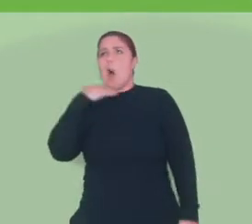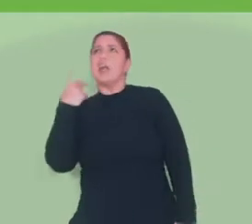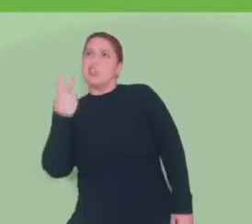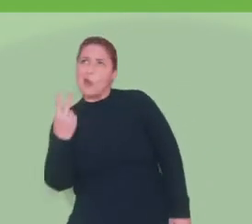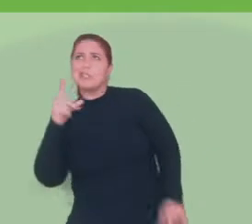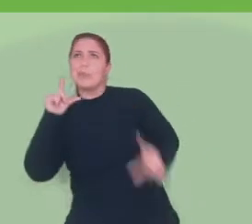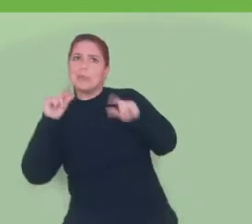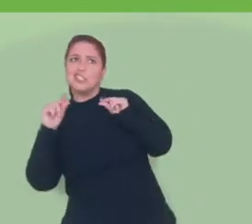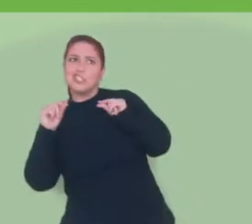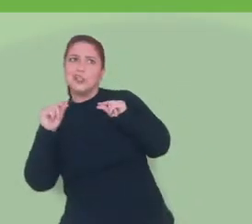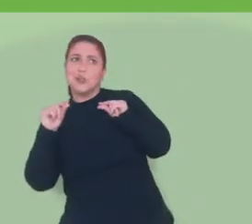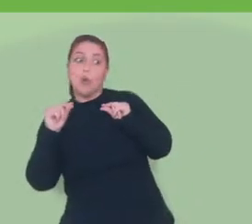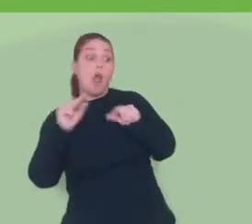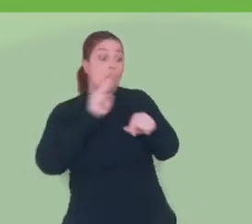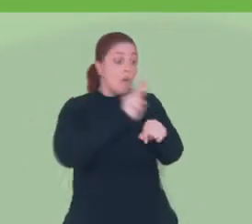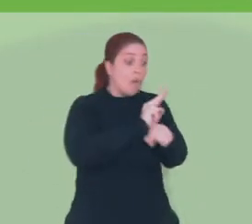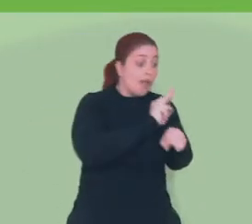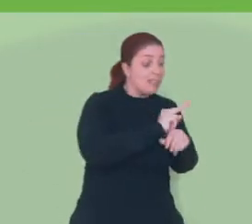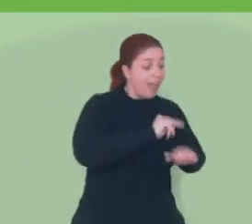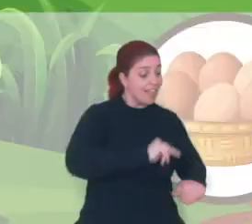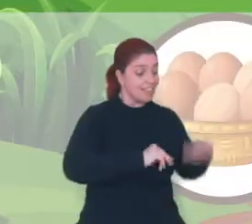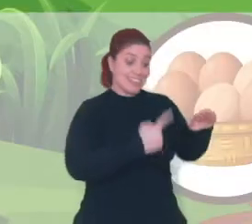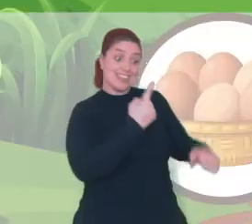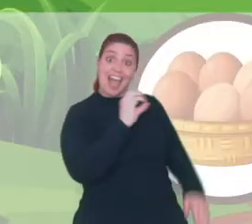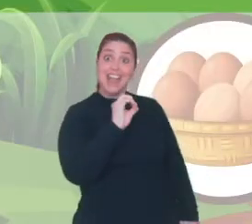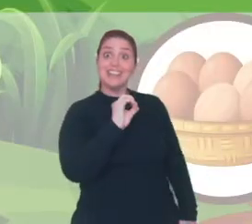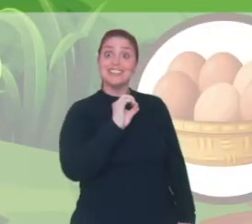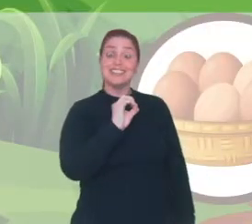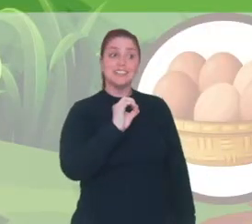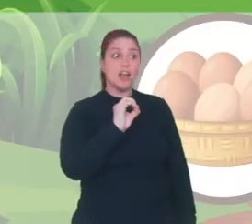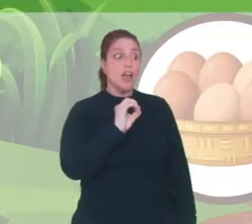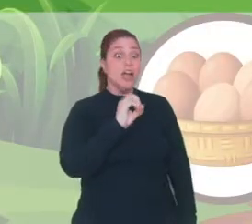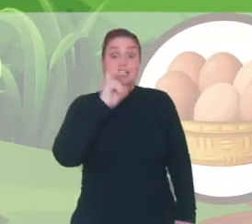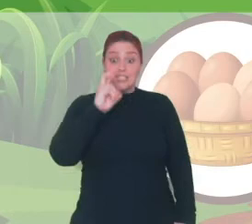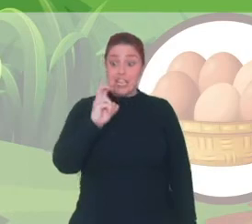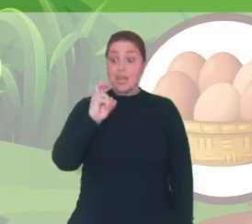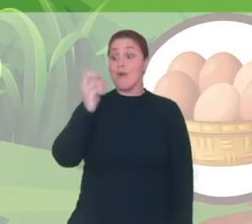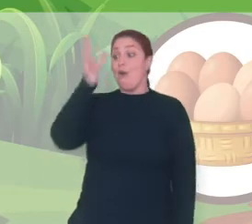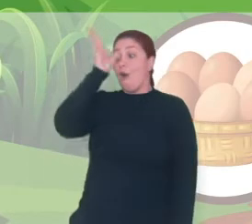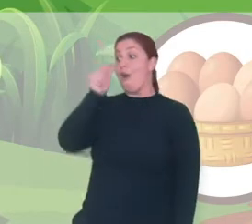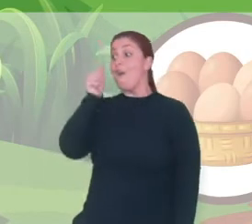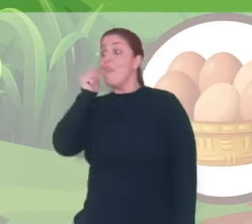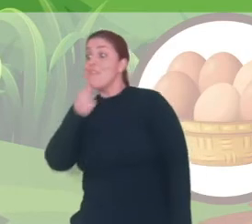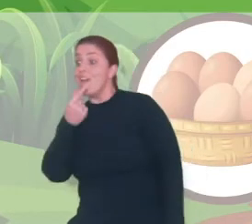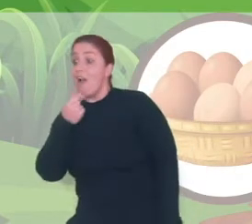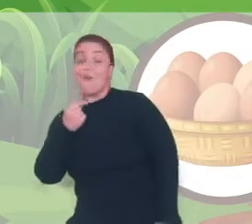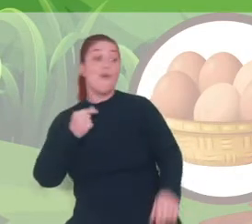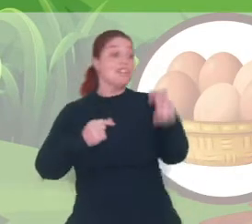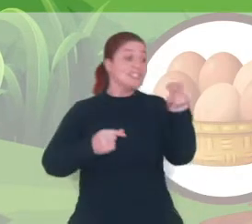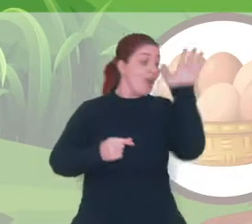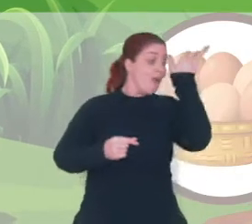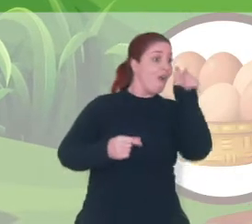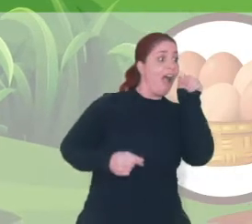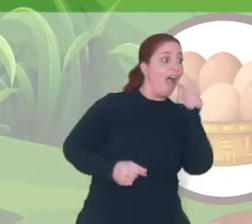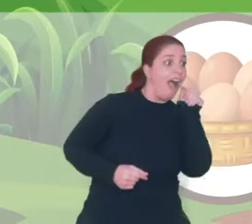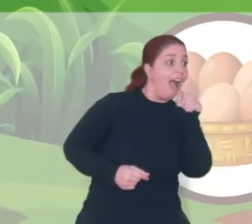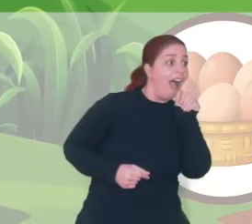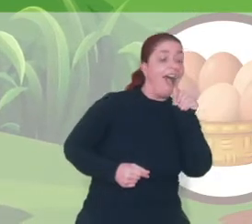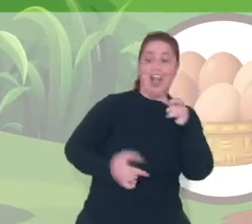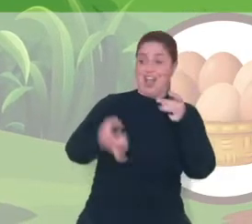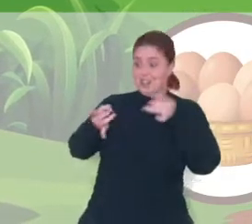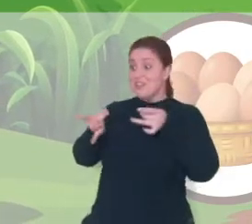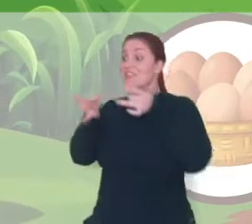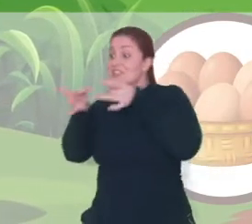Morrem dois, que seja, crescem 10. 5 frangos e 5 frangas. Vendo